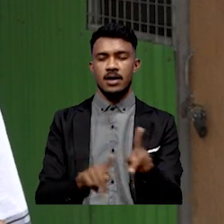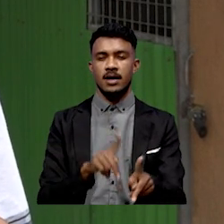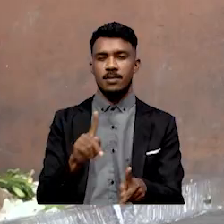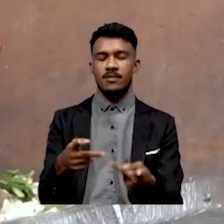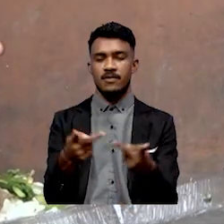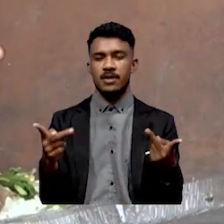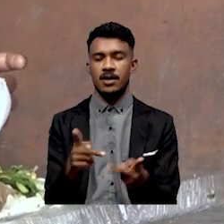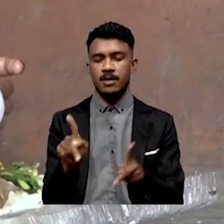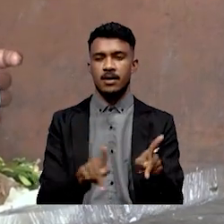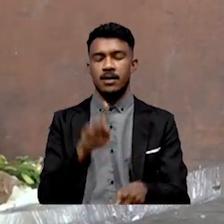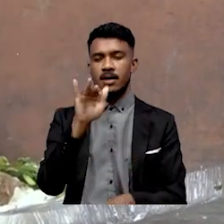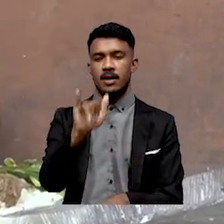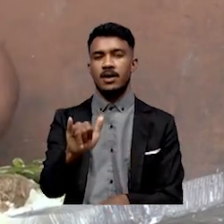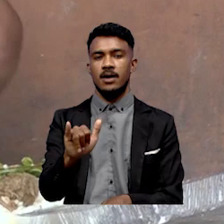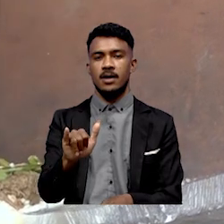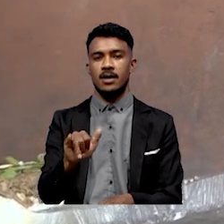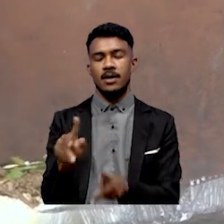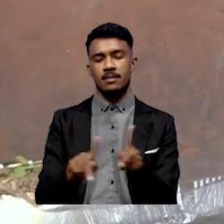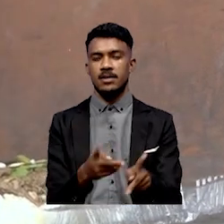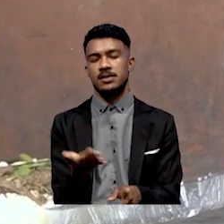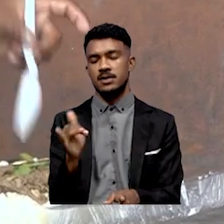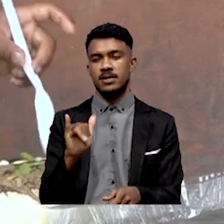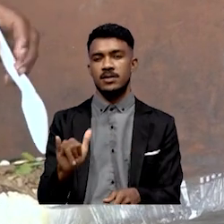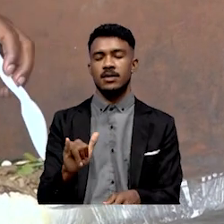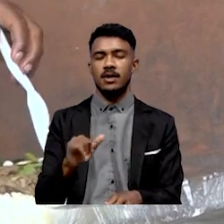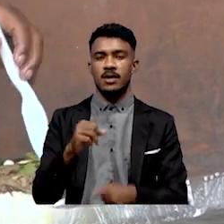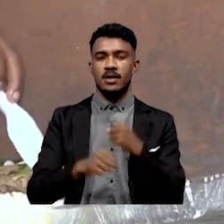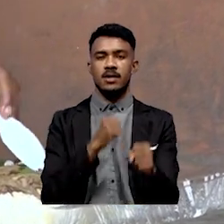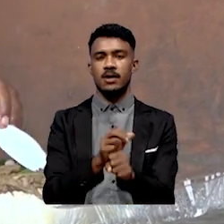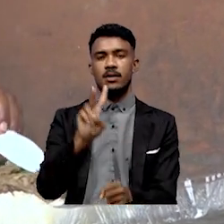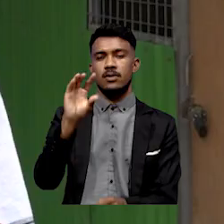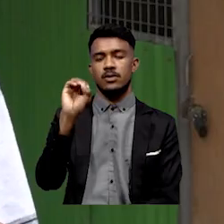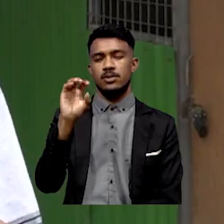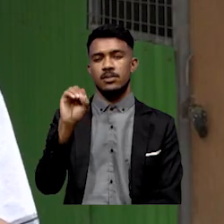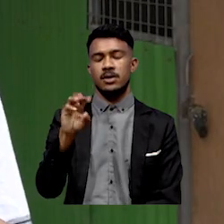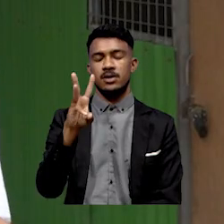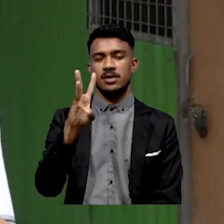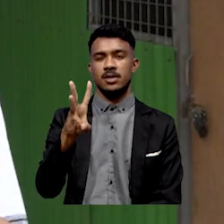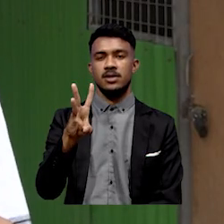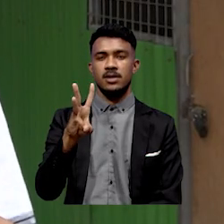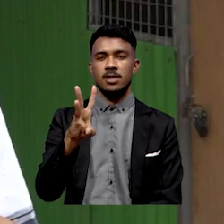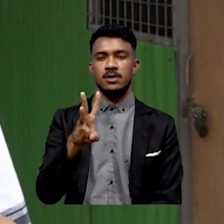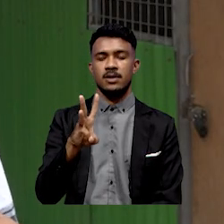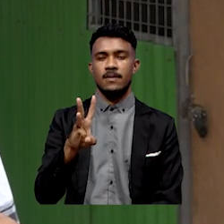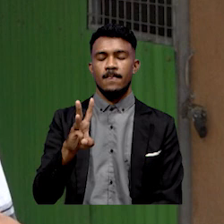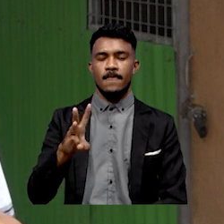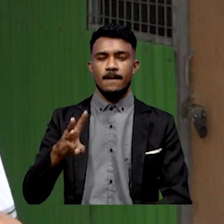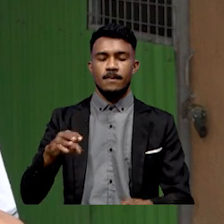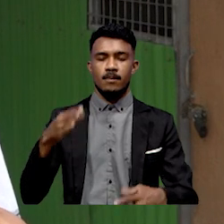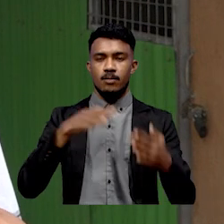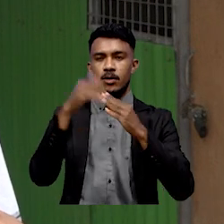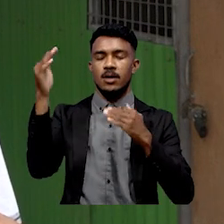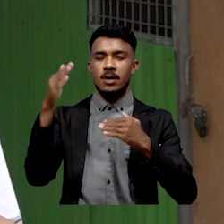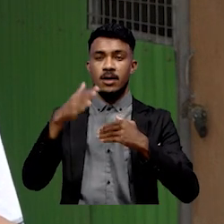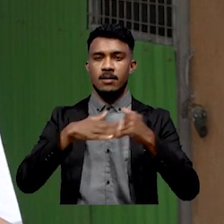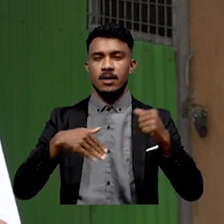ia kupan Foi na Laísia 2006, problema política, conflito política, mas refugiados era